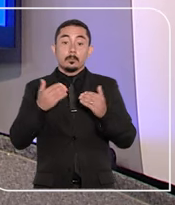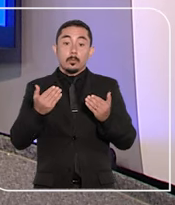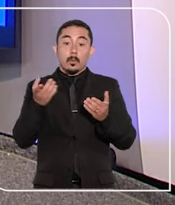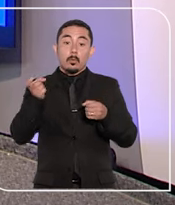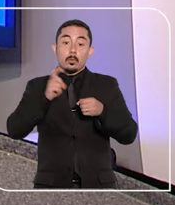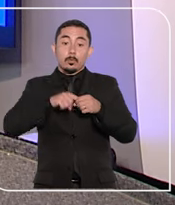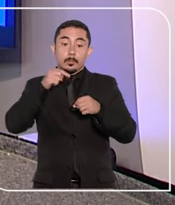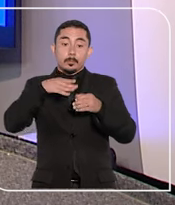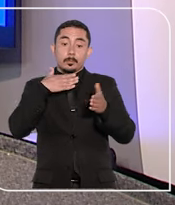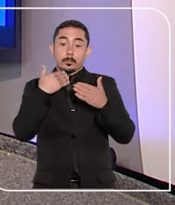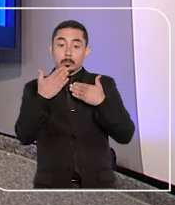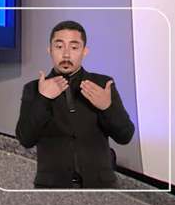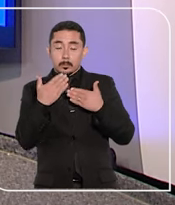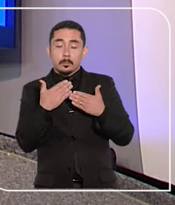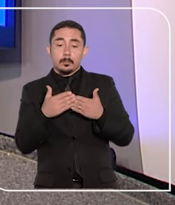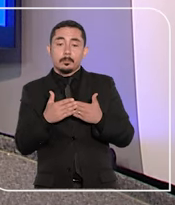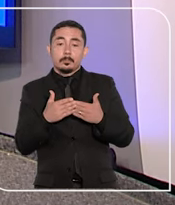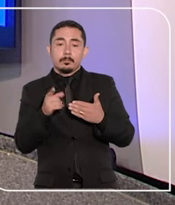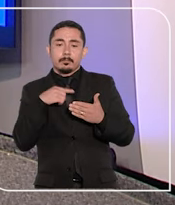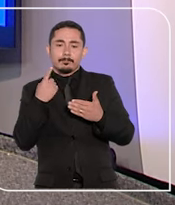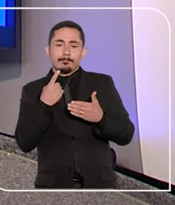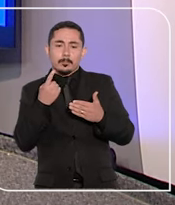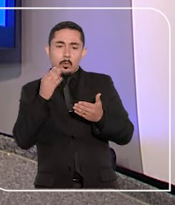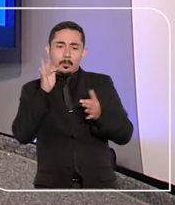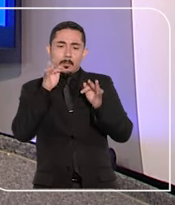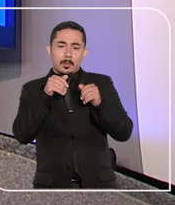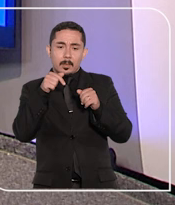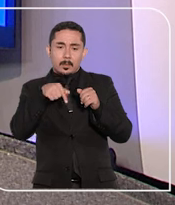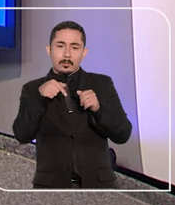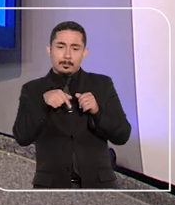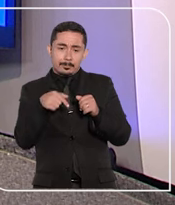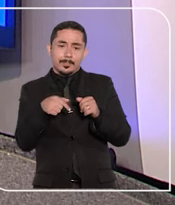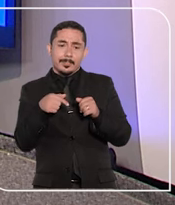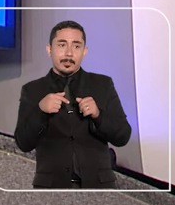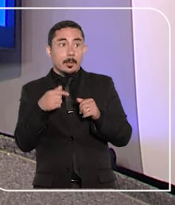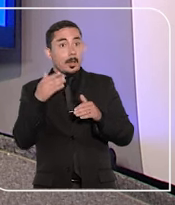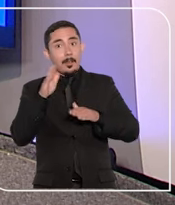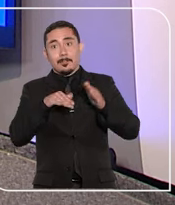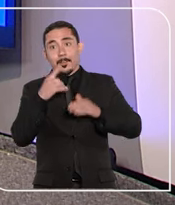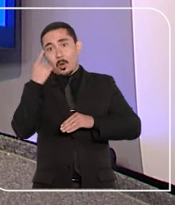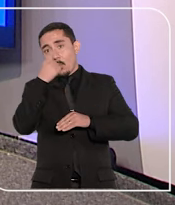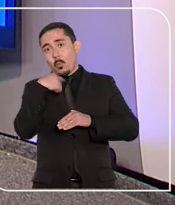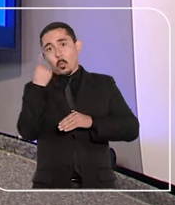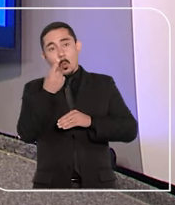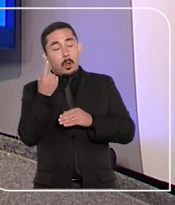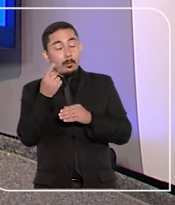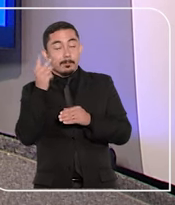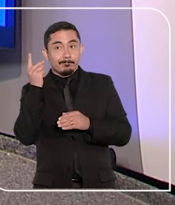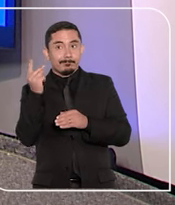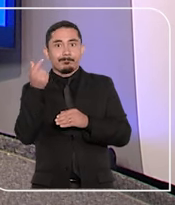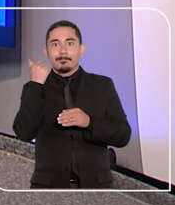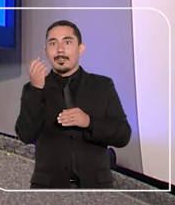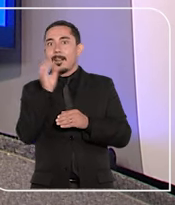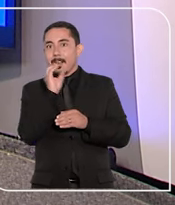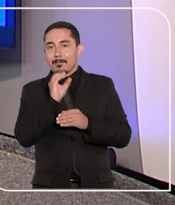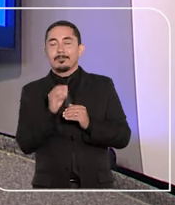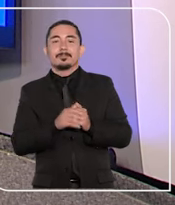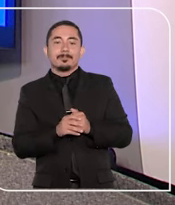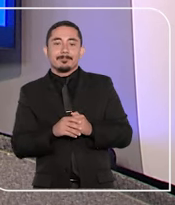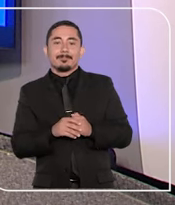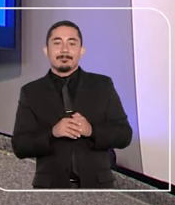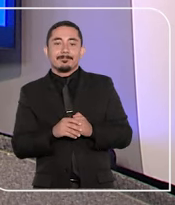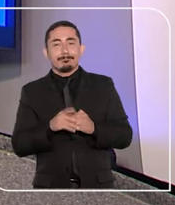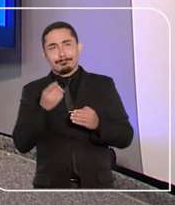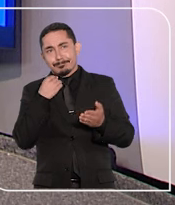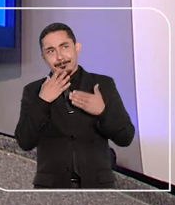nossa conversa, para a gente finalizar o programa, infelizmente uma hora sim passa no estalar de dedos, no piscar de olhos, quando o papo está